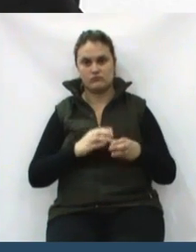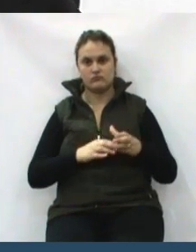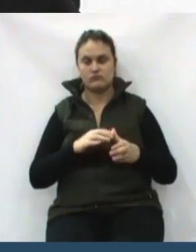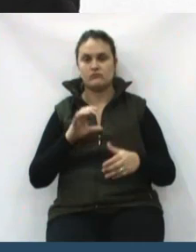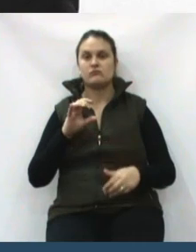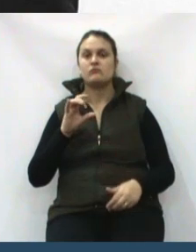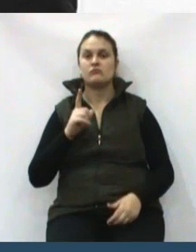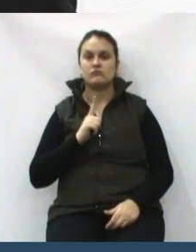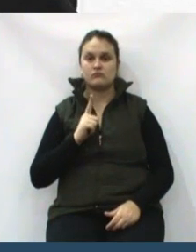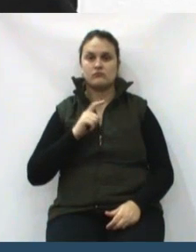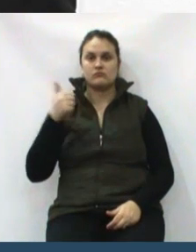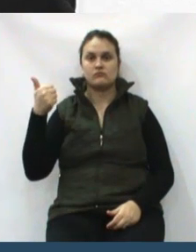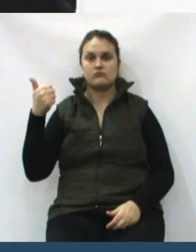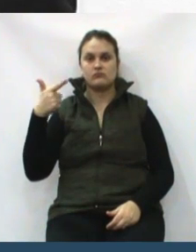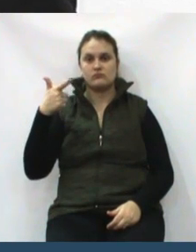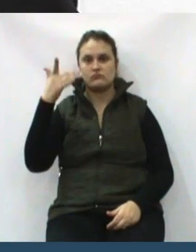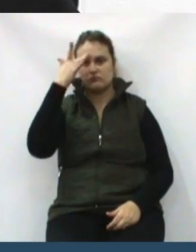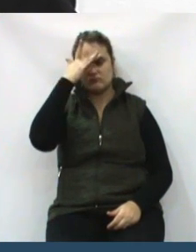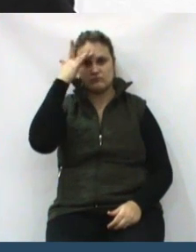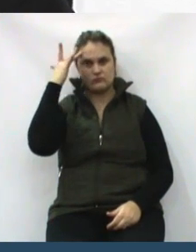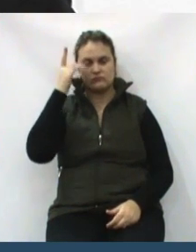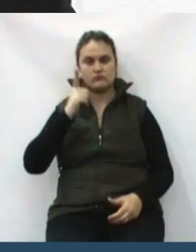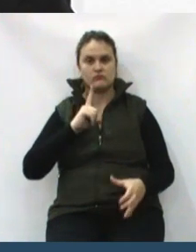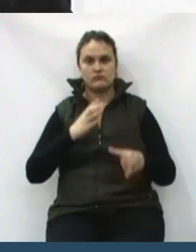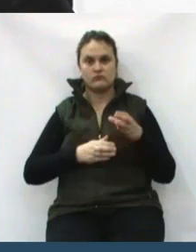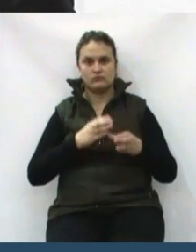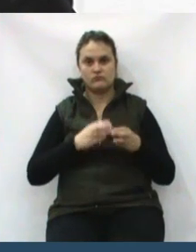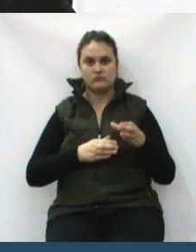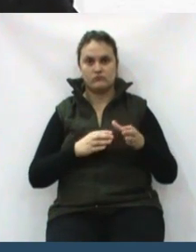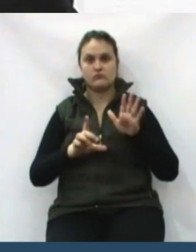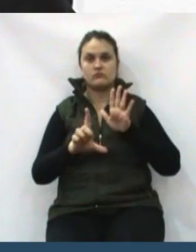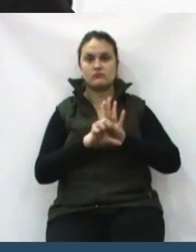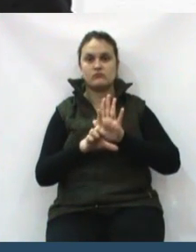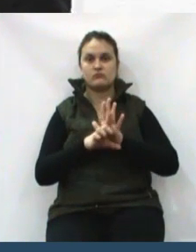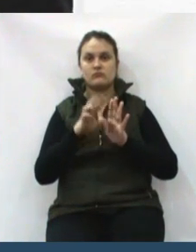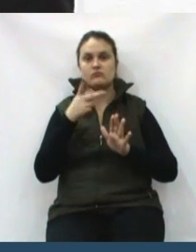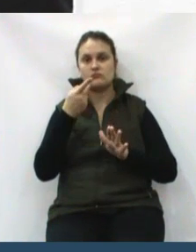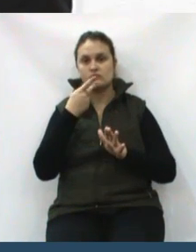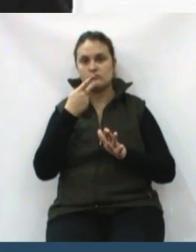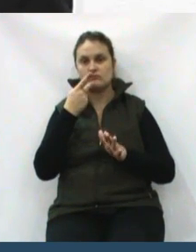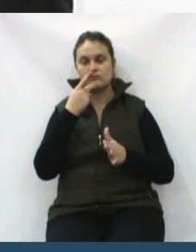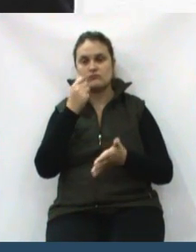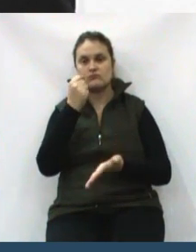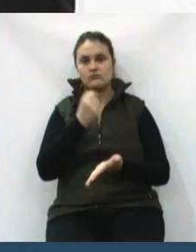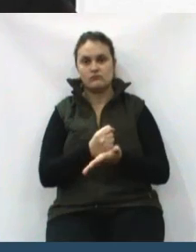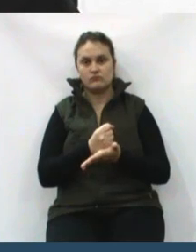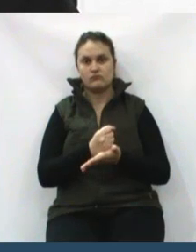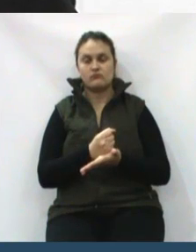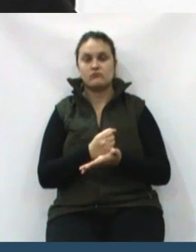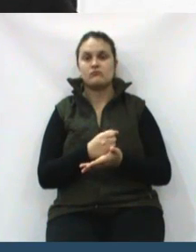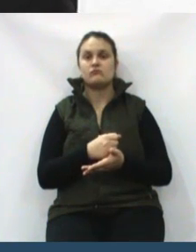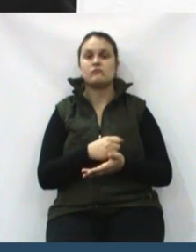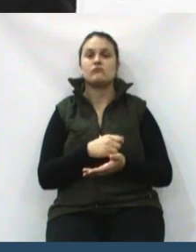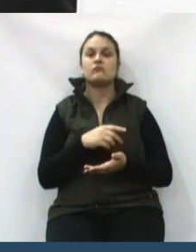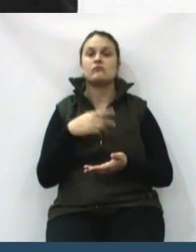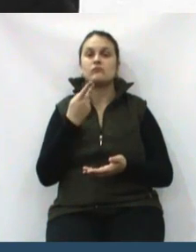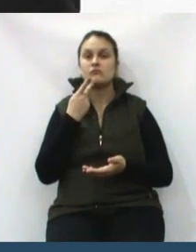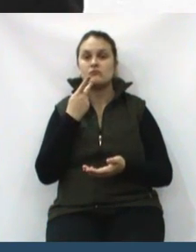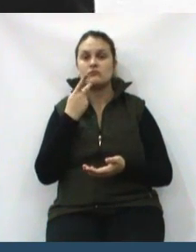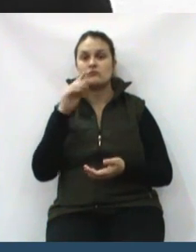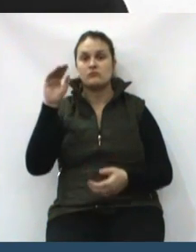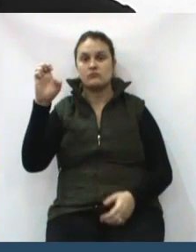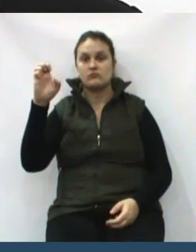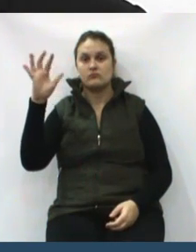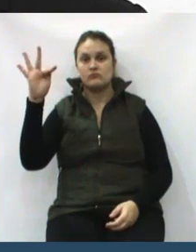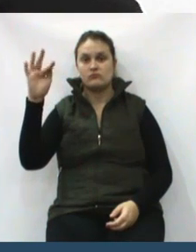funcionários efetivos. A lei fala em funcionários efetivos, não estáveis. A diferença do estável para o